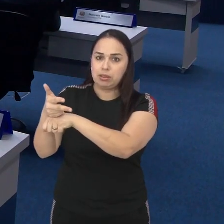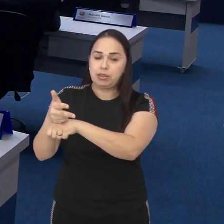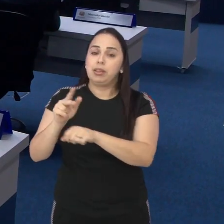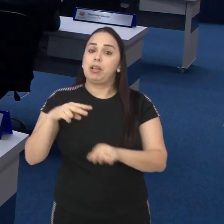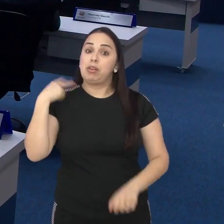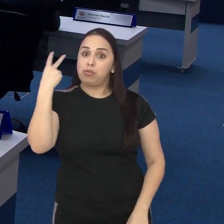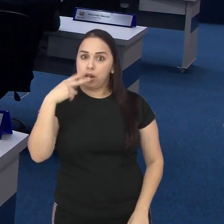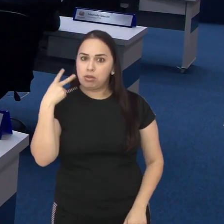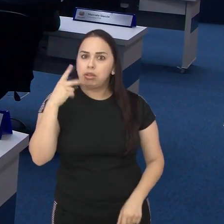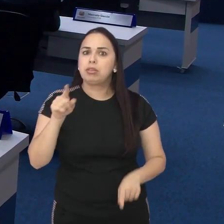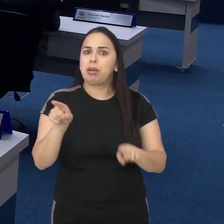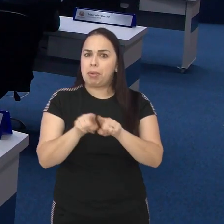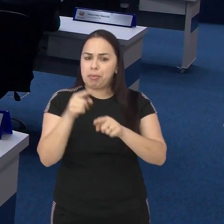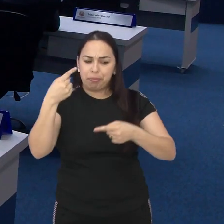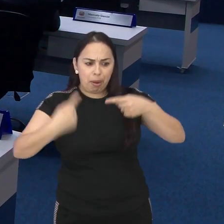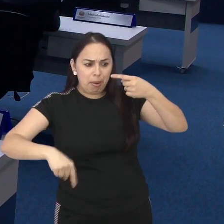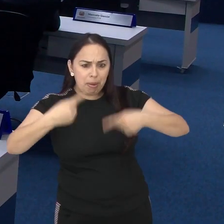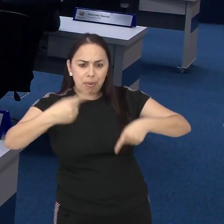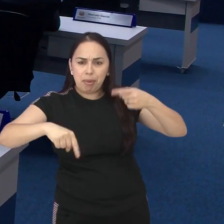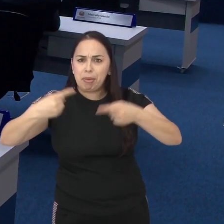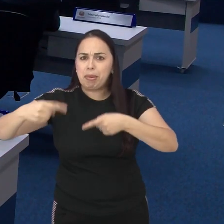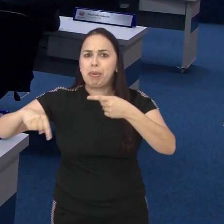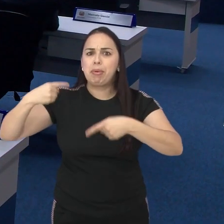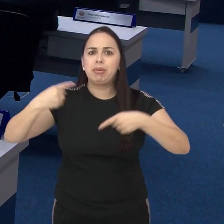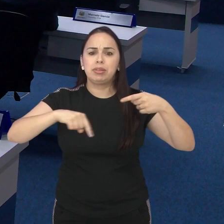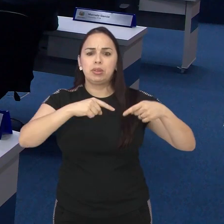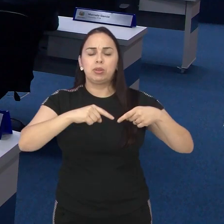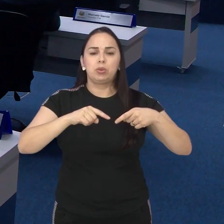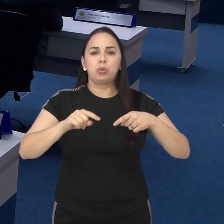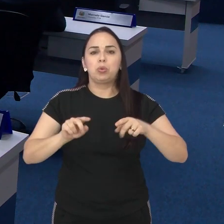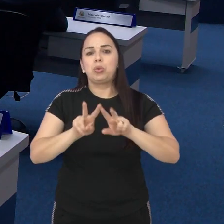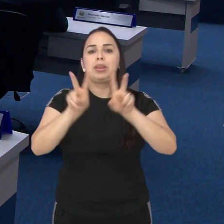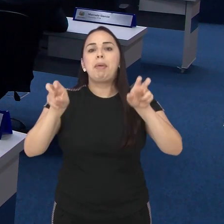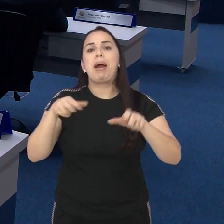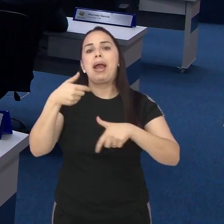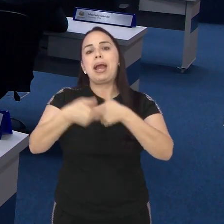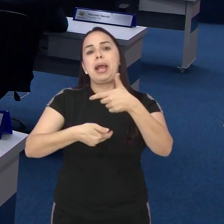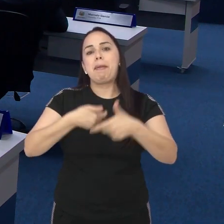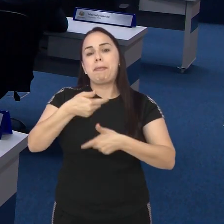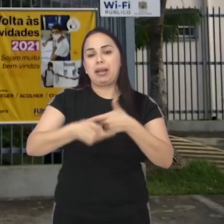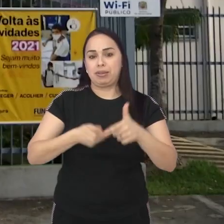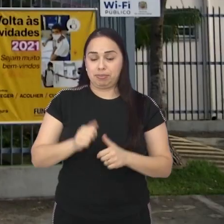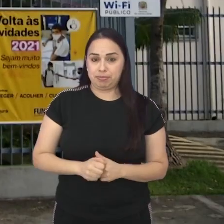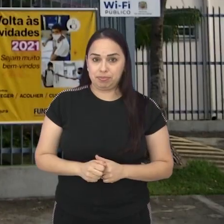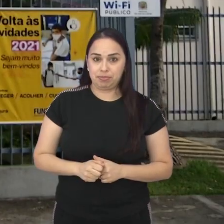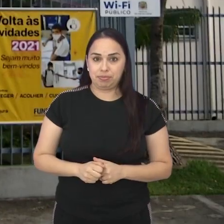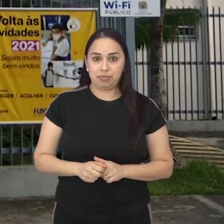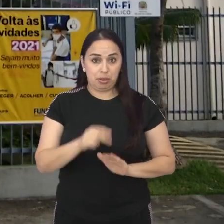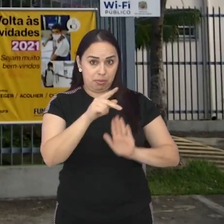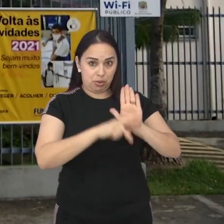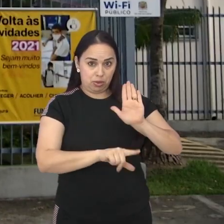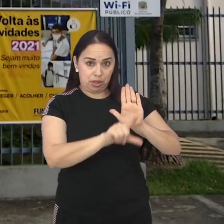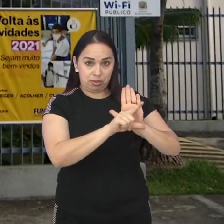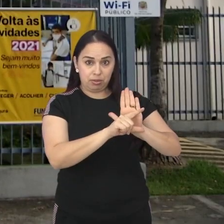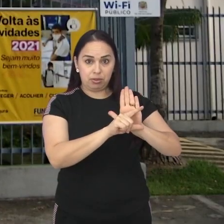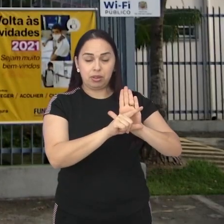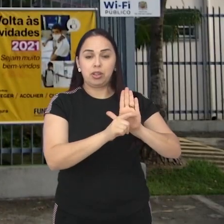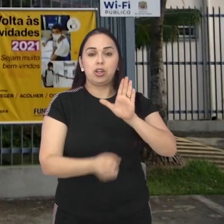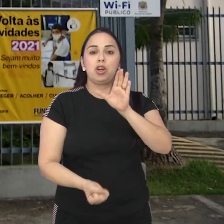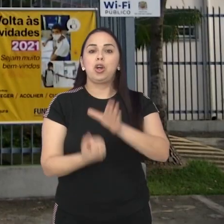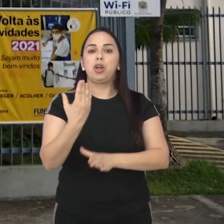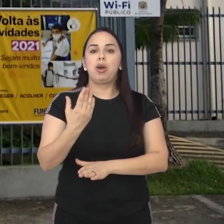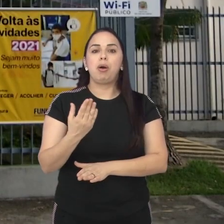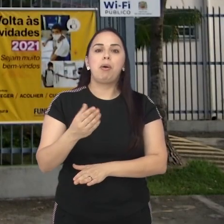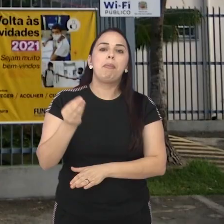os vereadores também debateram pautas voltadas para a questão do emprego na cidade. Um projeto aprovado criou o